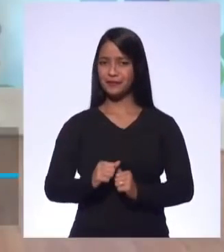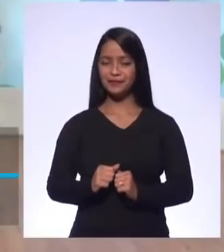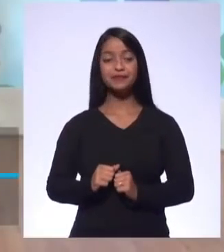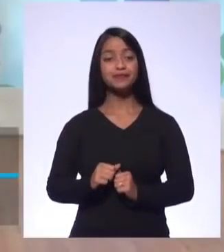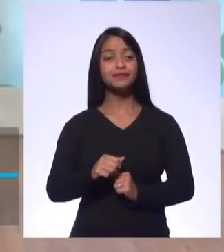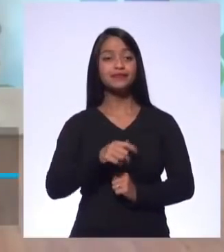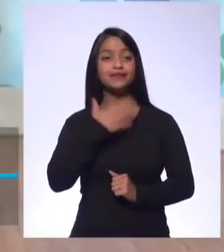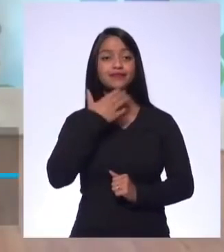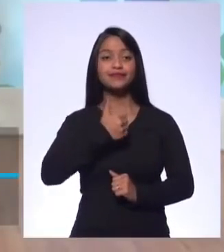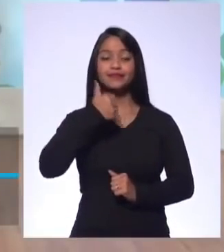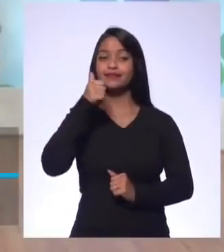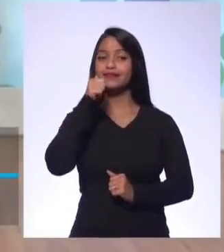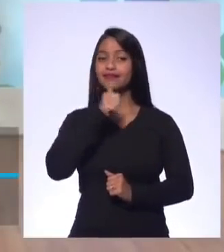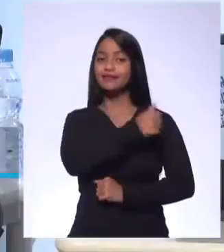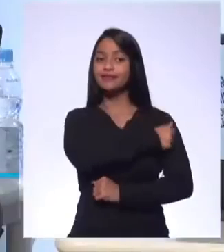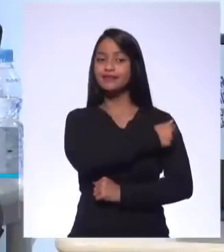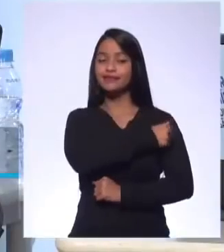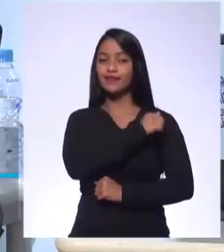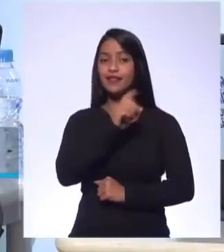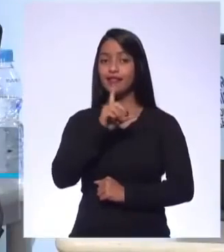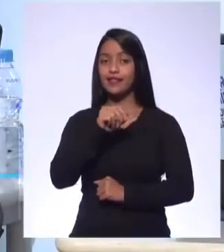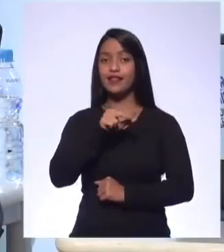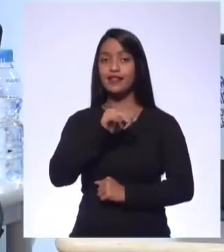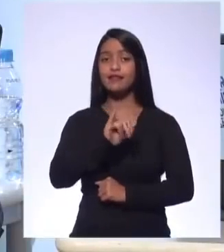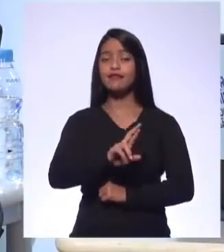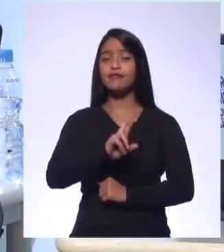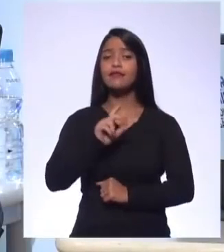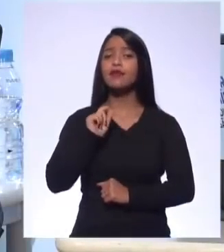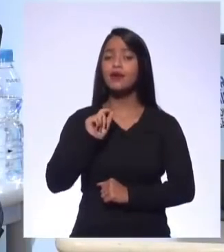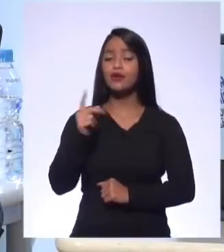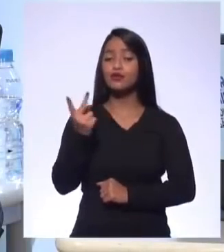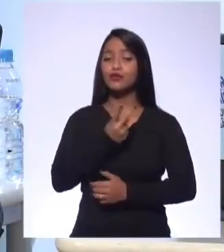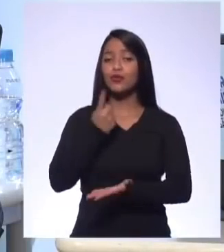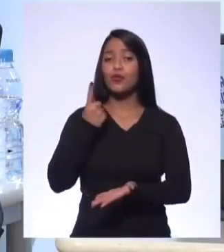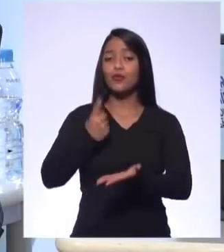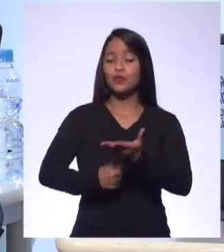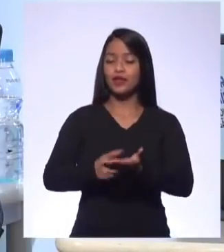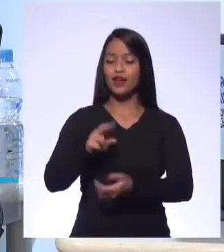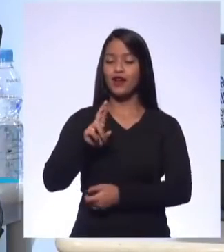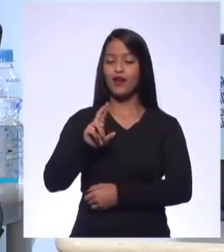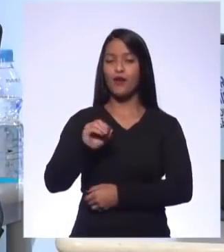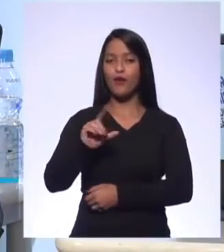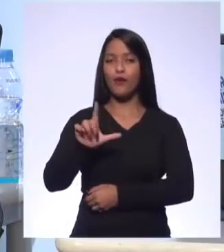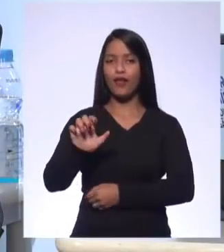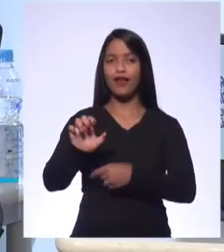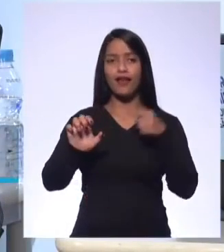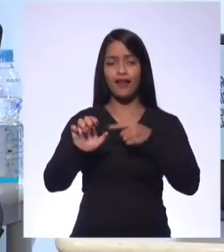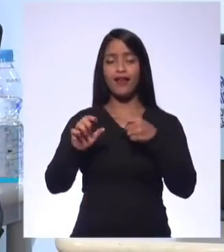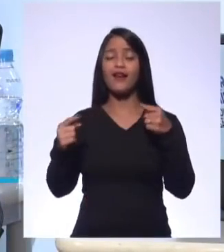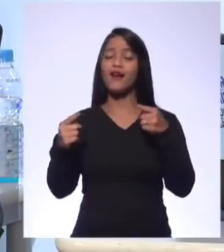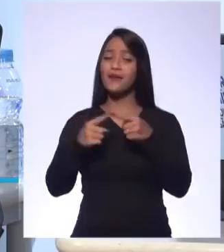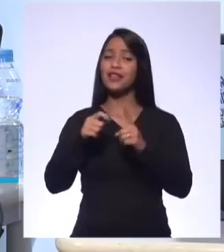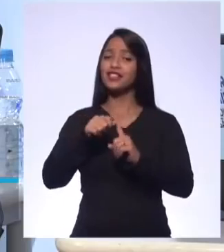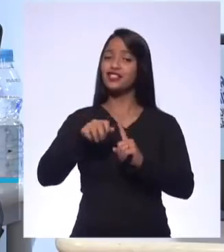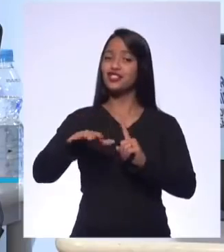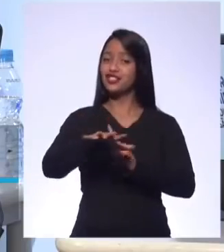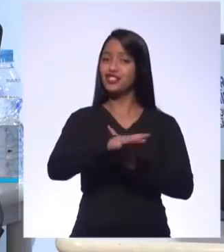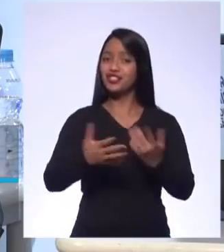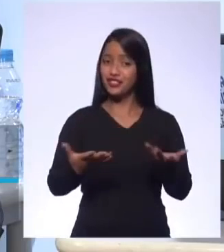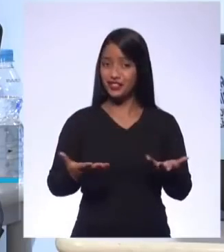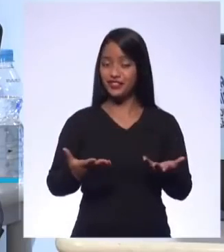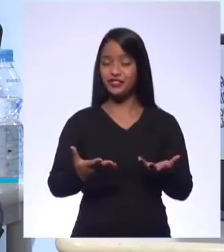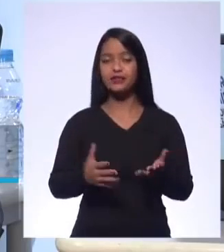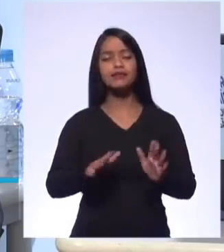aluna Dani da Provívia respondeu com outra gíria, foi um rolê. Eles combinaram um rolê. Mas que rolê que eles